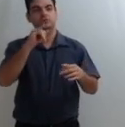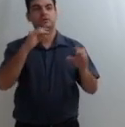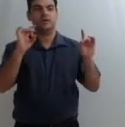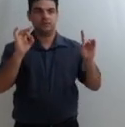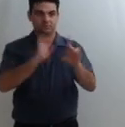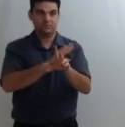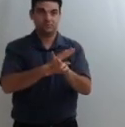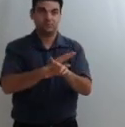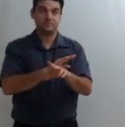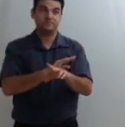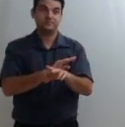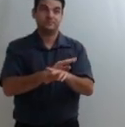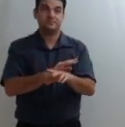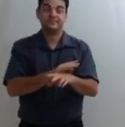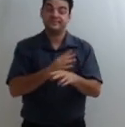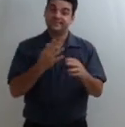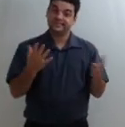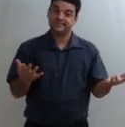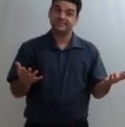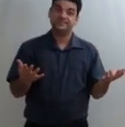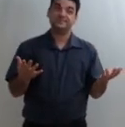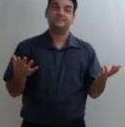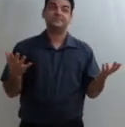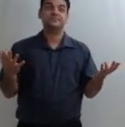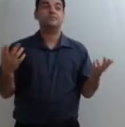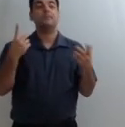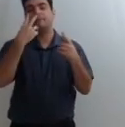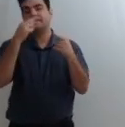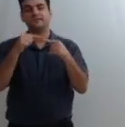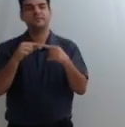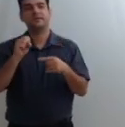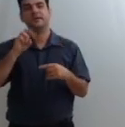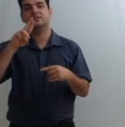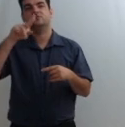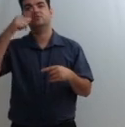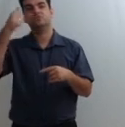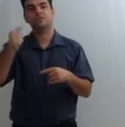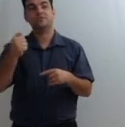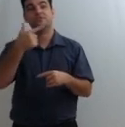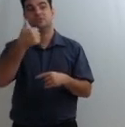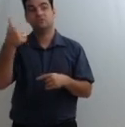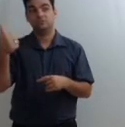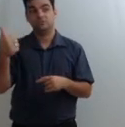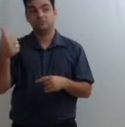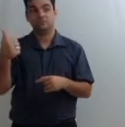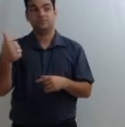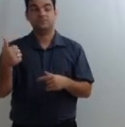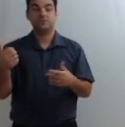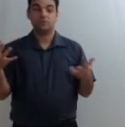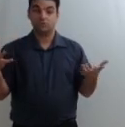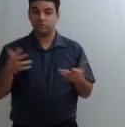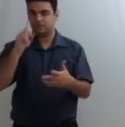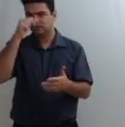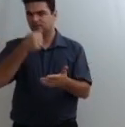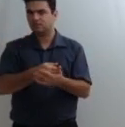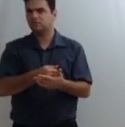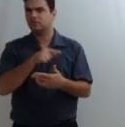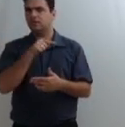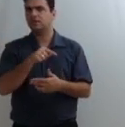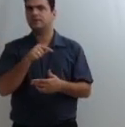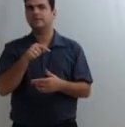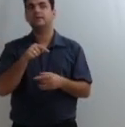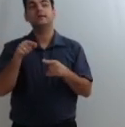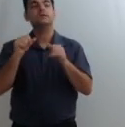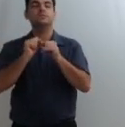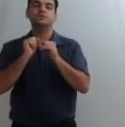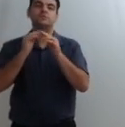atrai incidência denunciada à súmula 21. Né? Ademais, verifica-se que após a decisão de pronúncio, ora paciente interpôs recurso